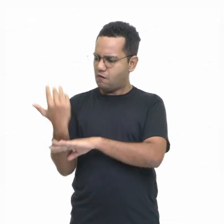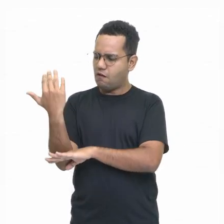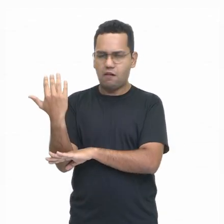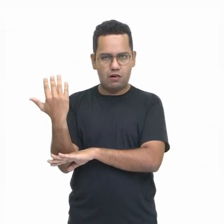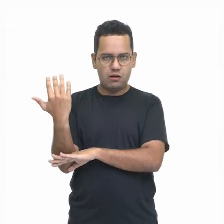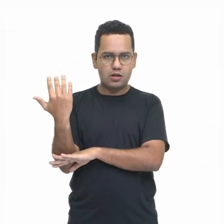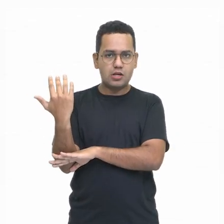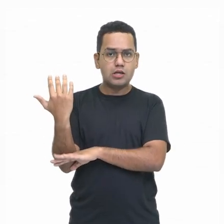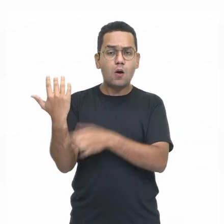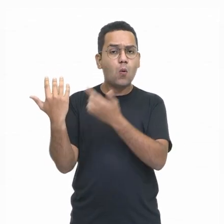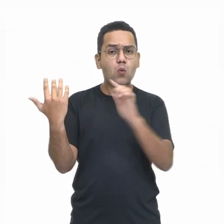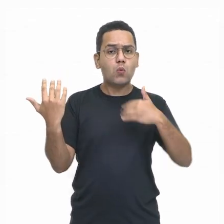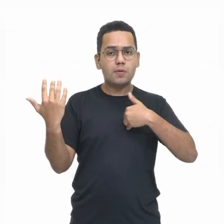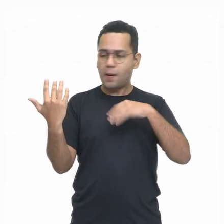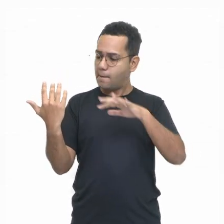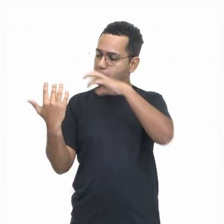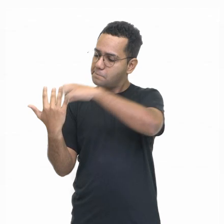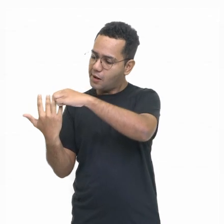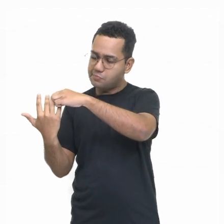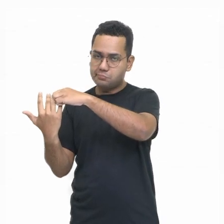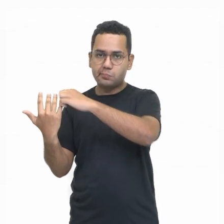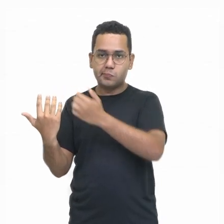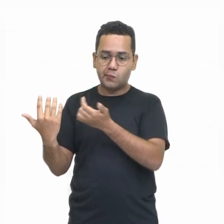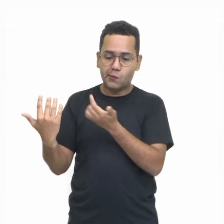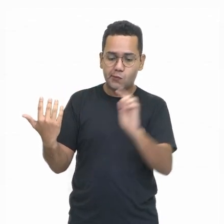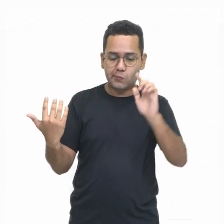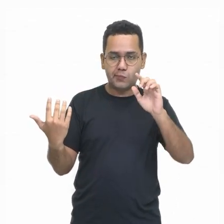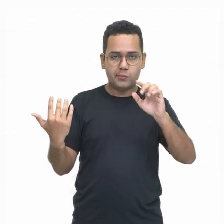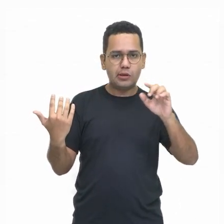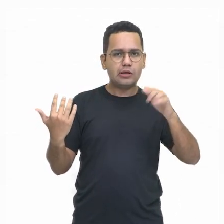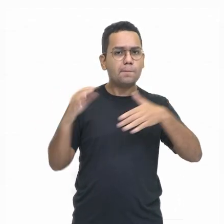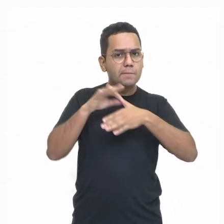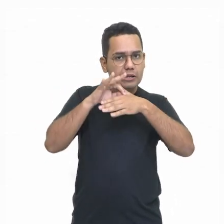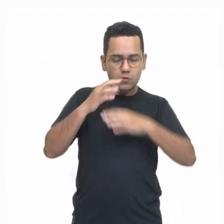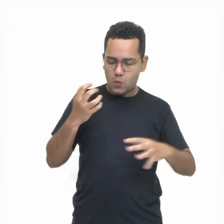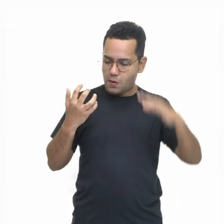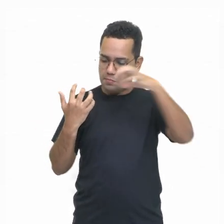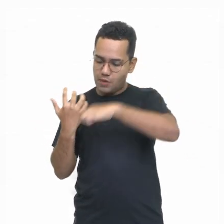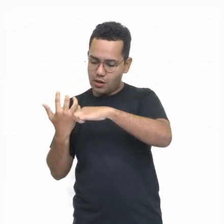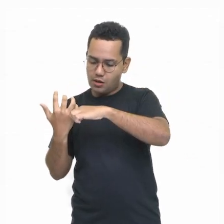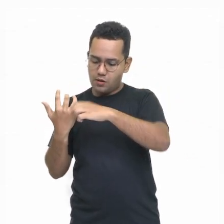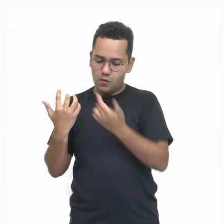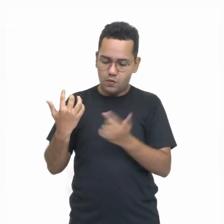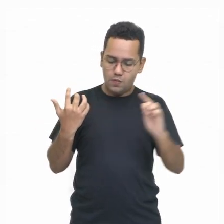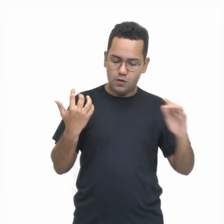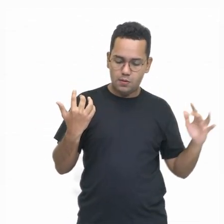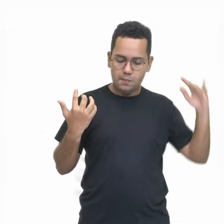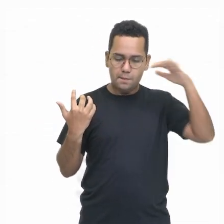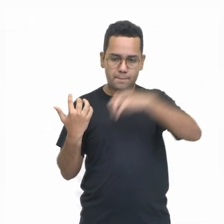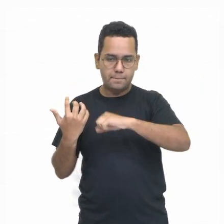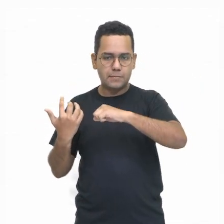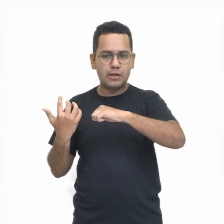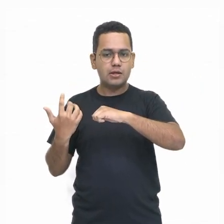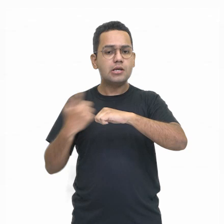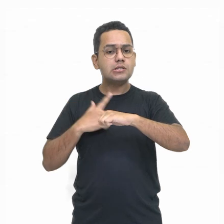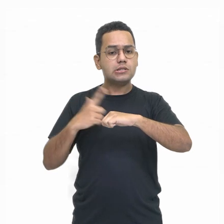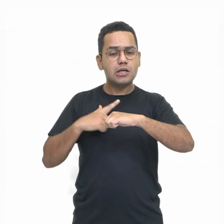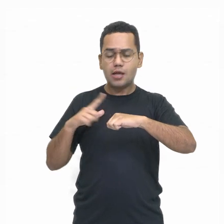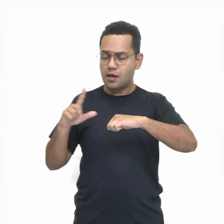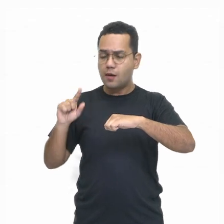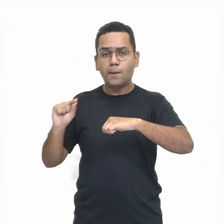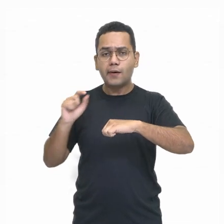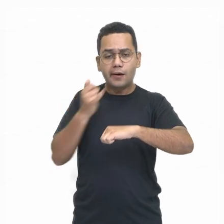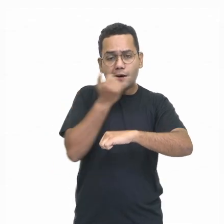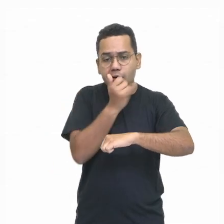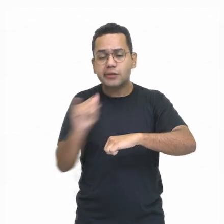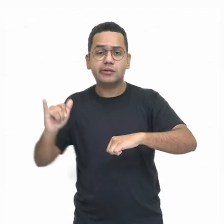e circula ali constantemente, ou seja, quando nós temos esses níveis tróficos entre os